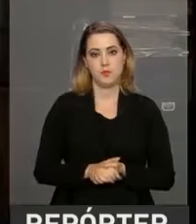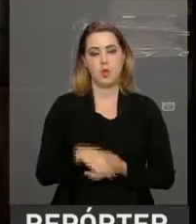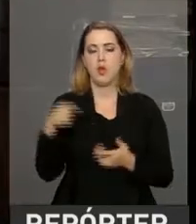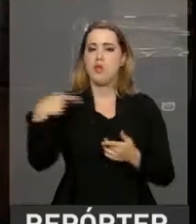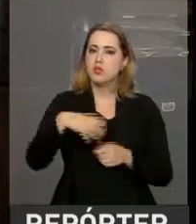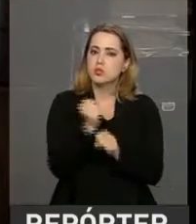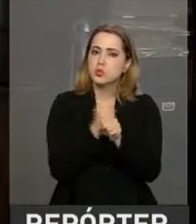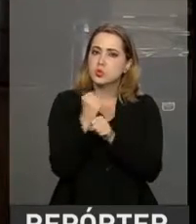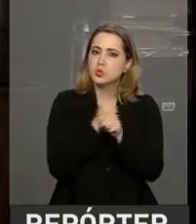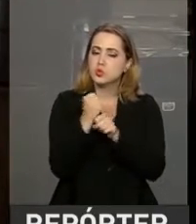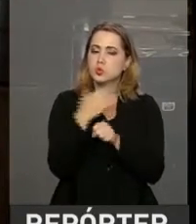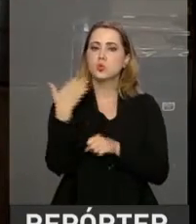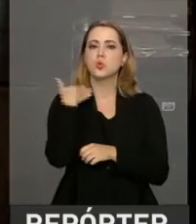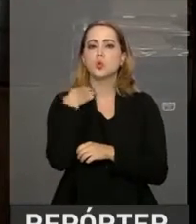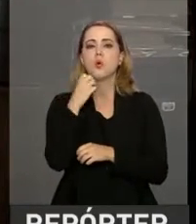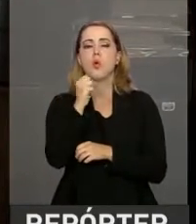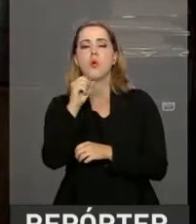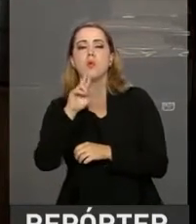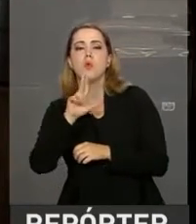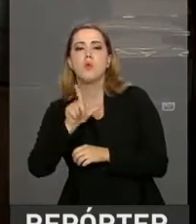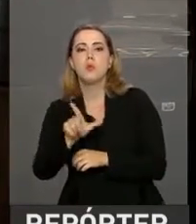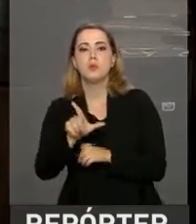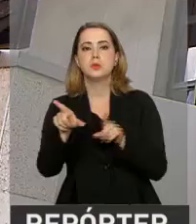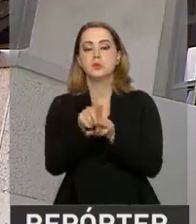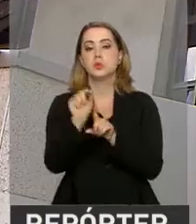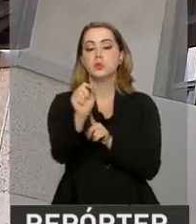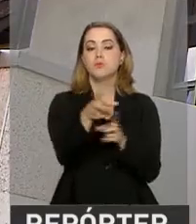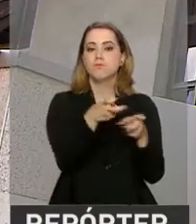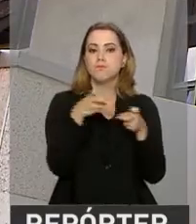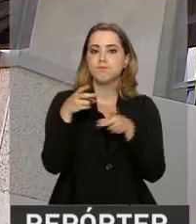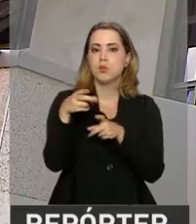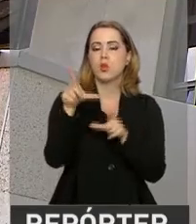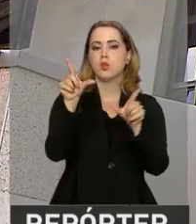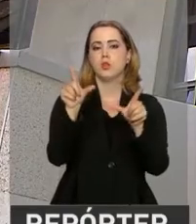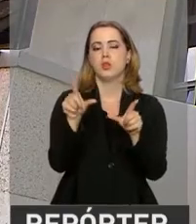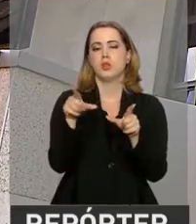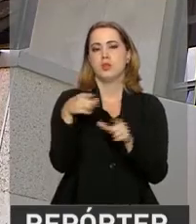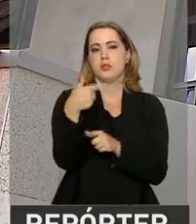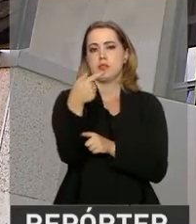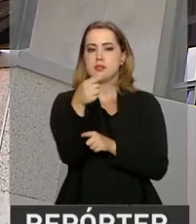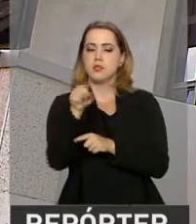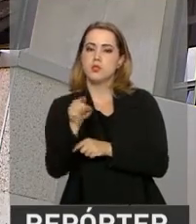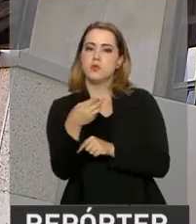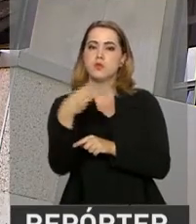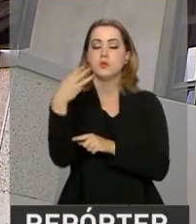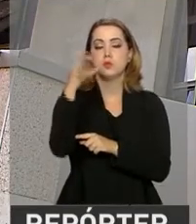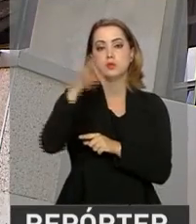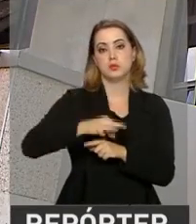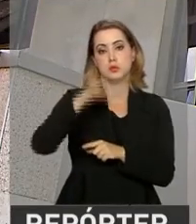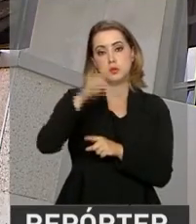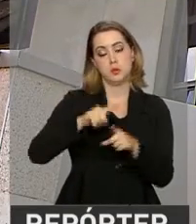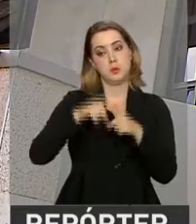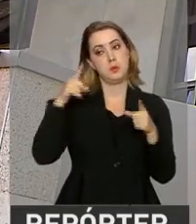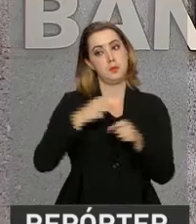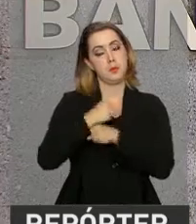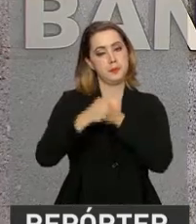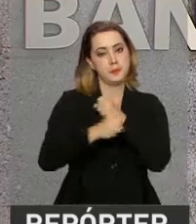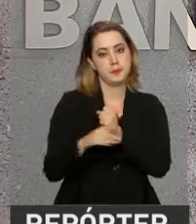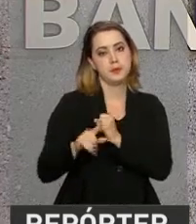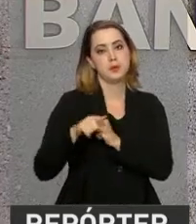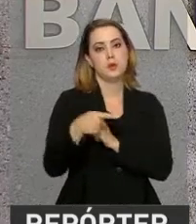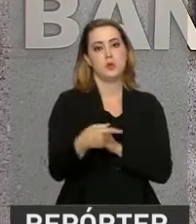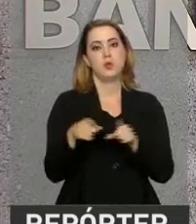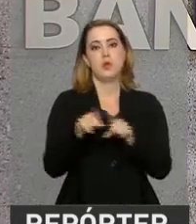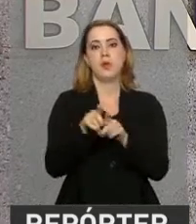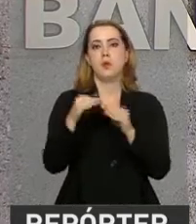Para este ano, o Banco Central prevê que a inflação oficial do país feche em 7,3%, mas para 2017 ela